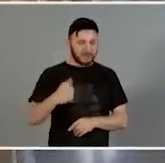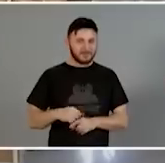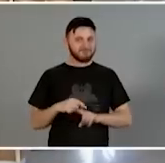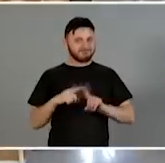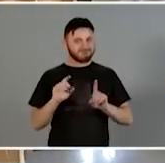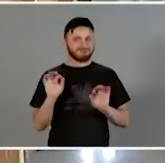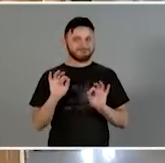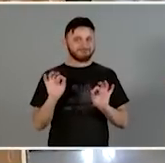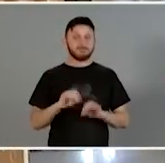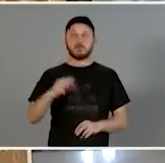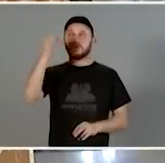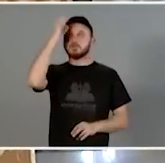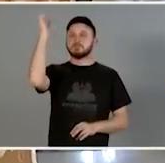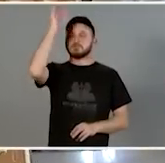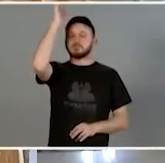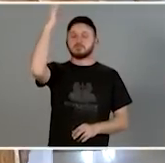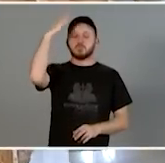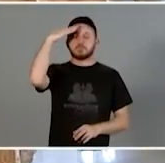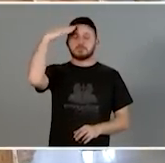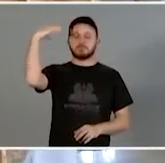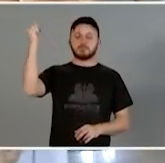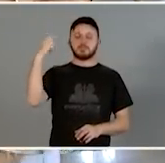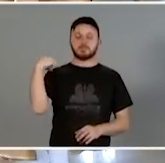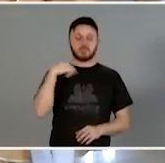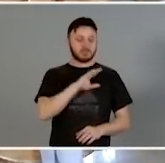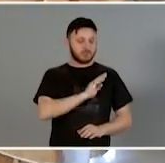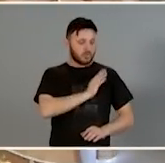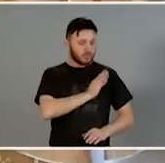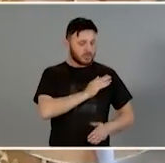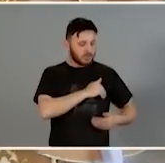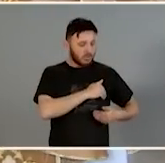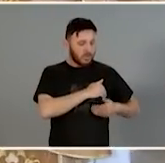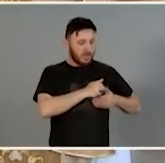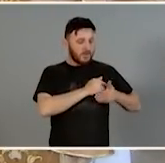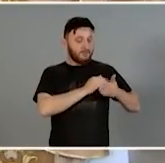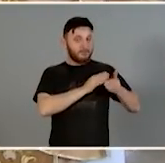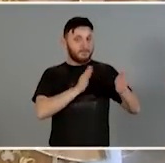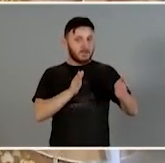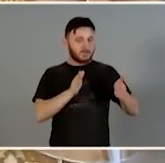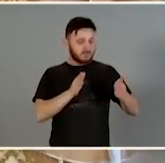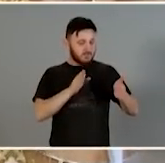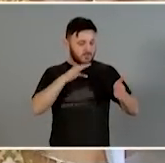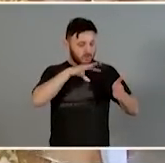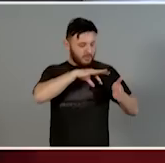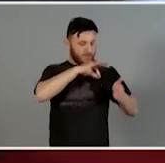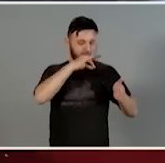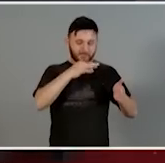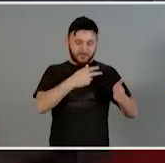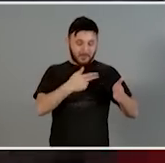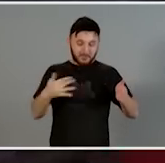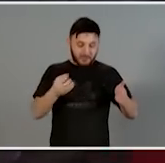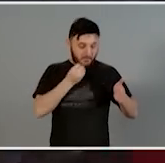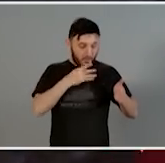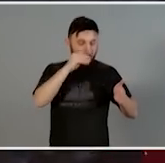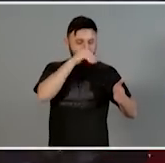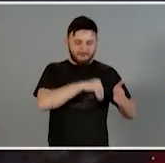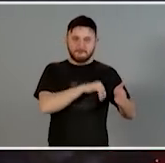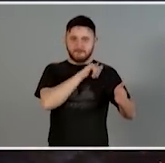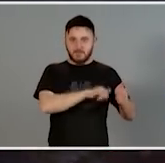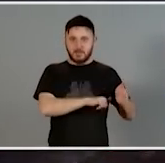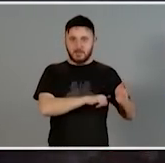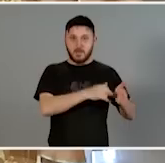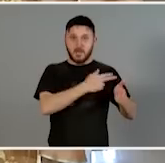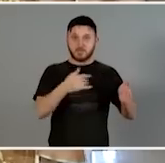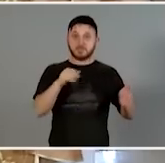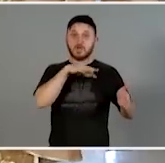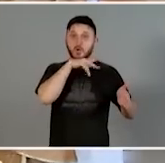é que vai nos dar o discernimento. O que eu quero que fique em mim o que eu quero tirar.